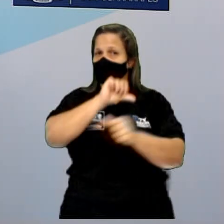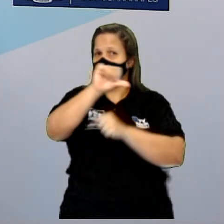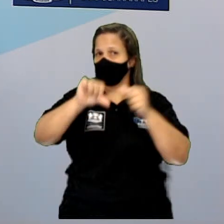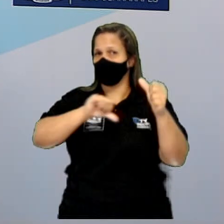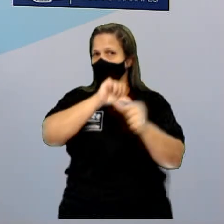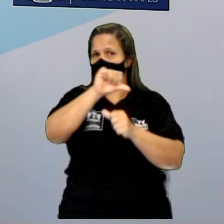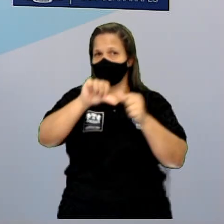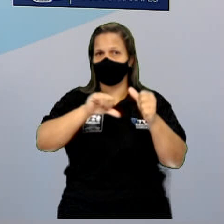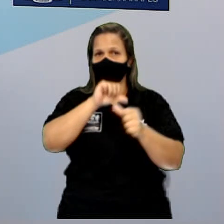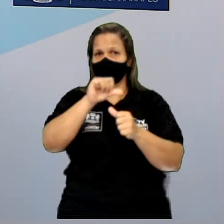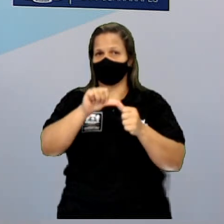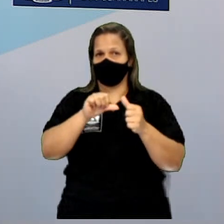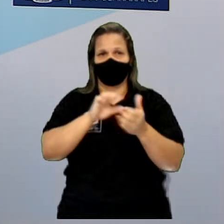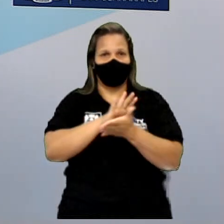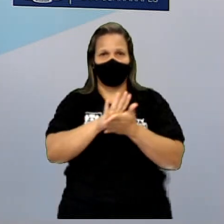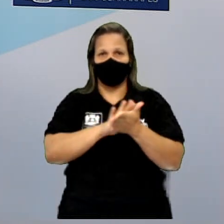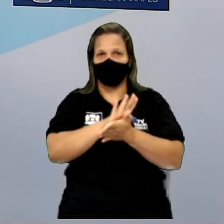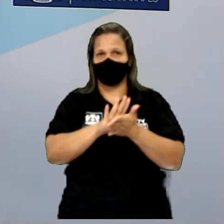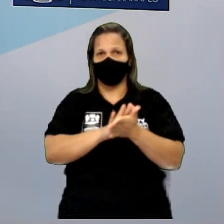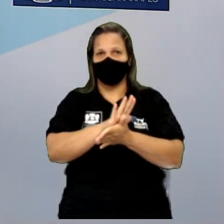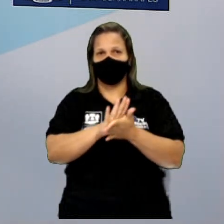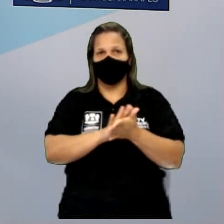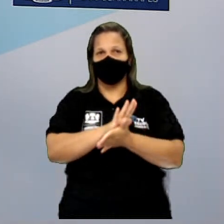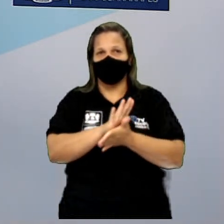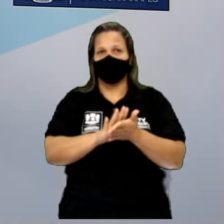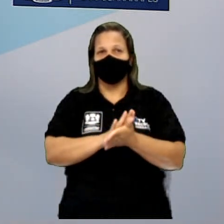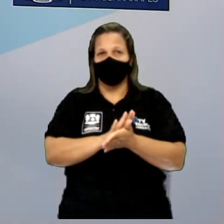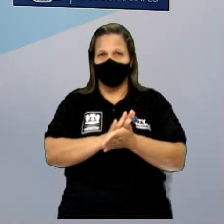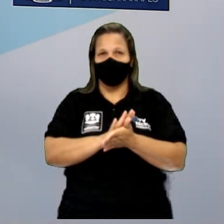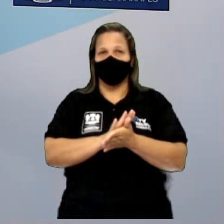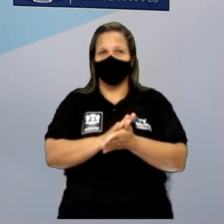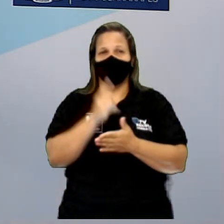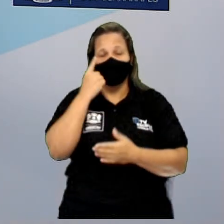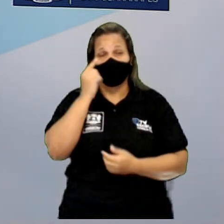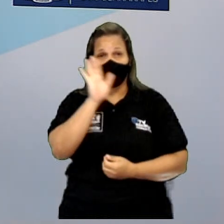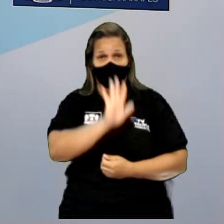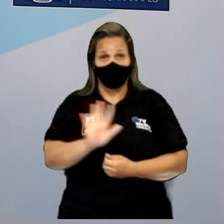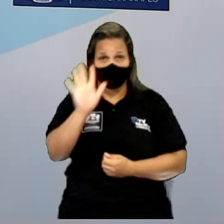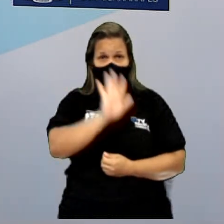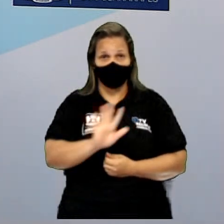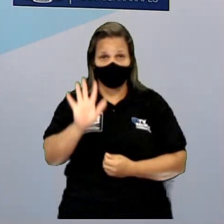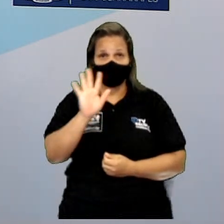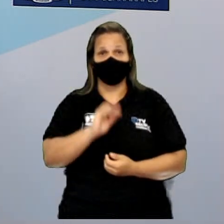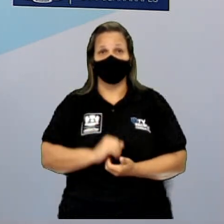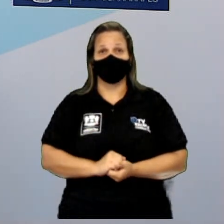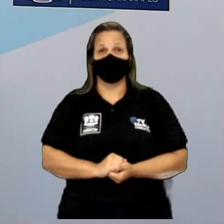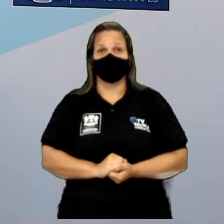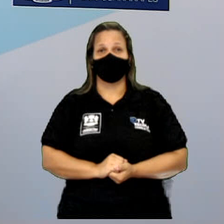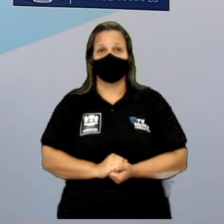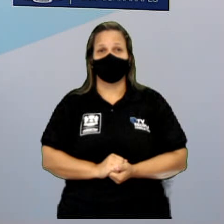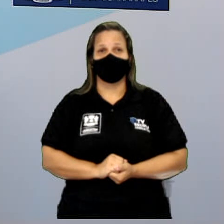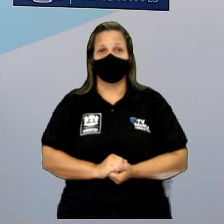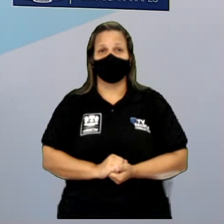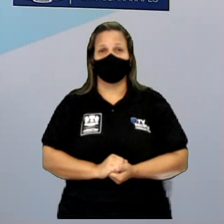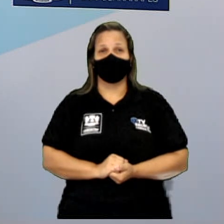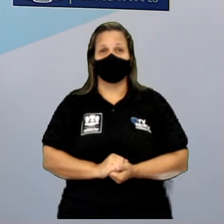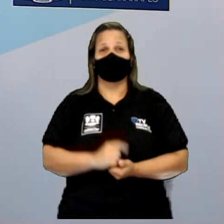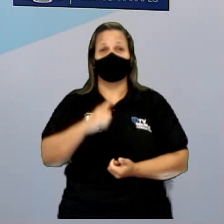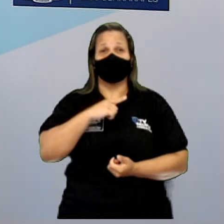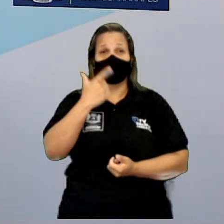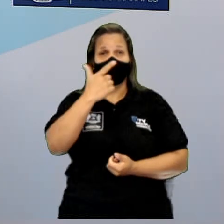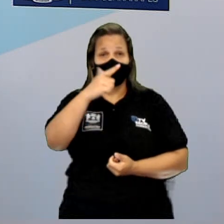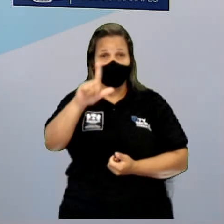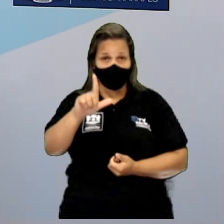certo? Porque eles voltam no sentido oposto, tá ok? Já outro tipo de reflexão que